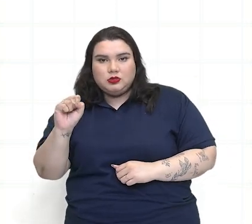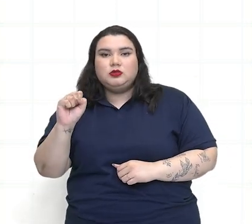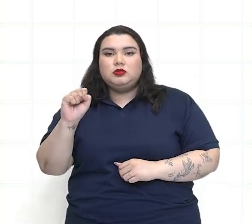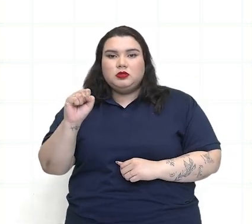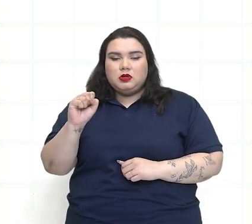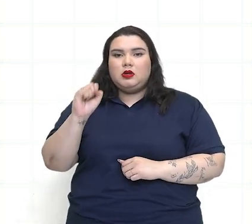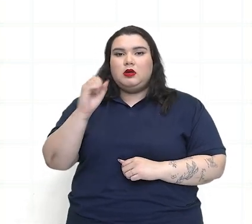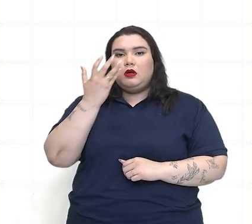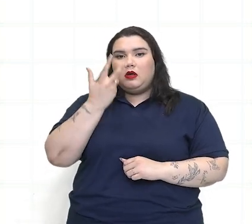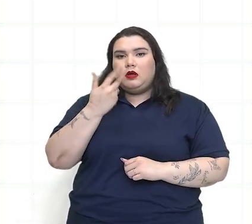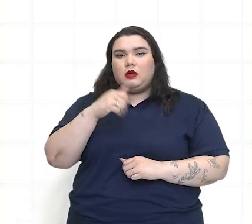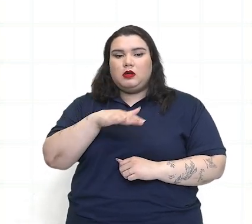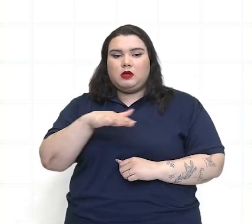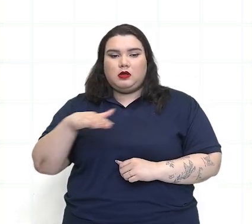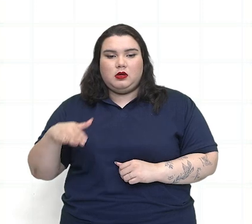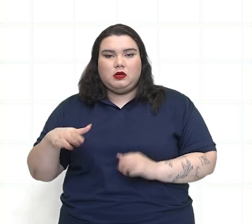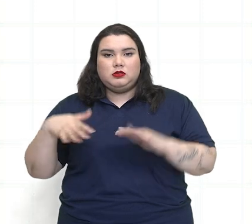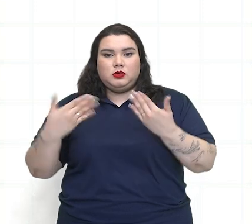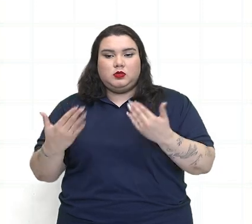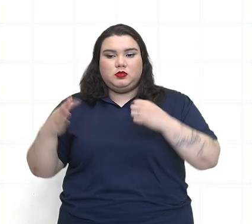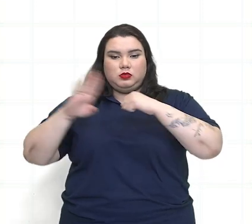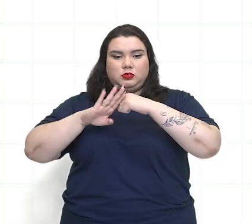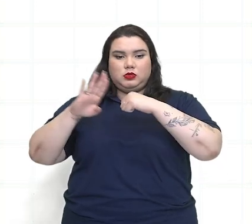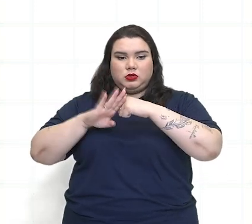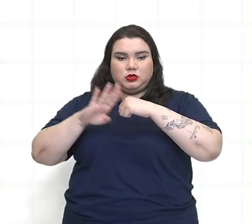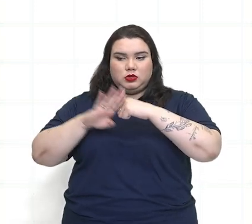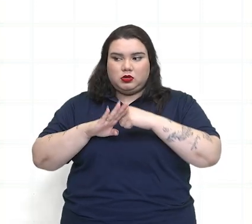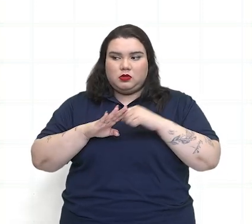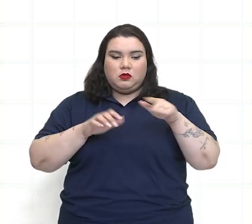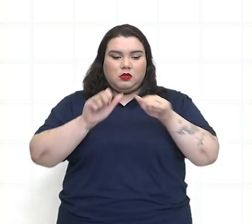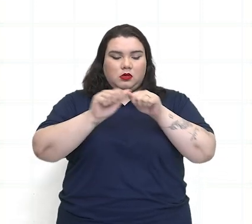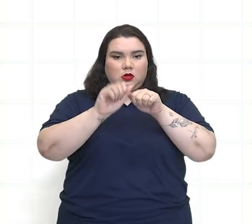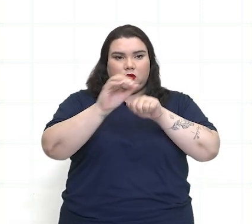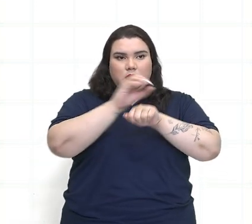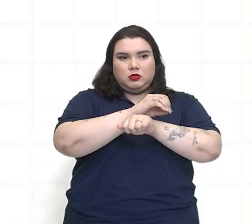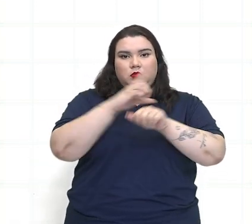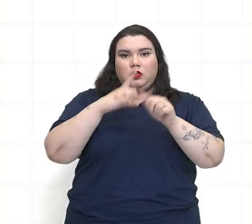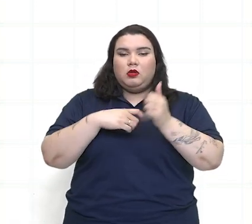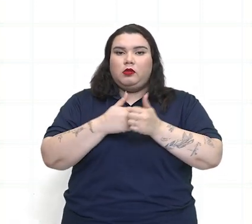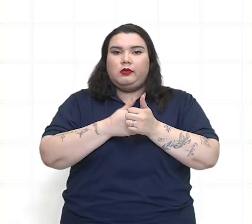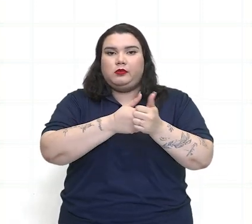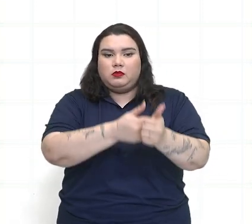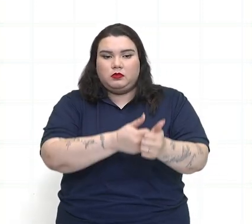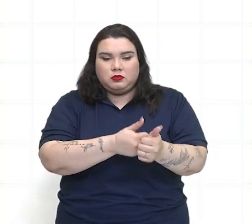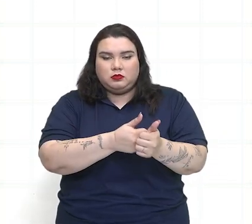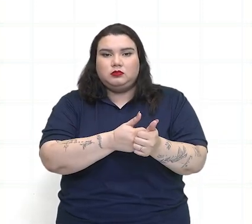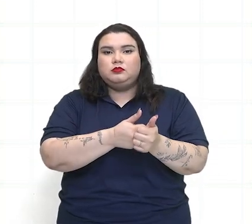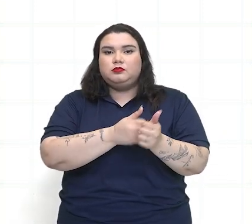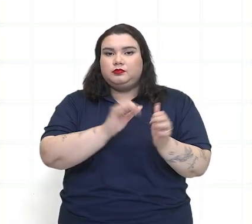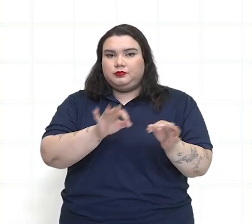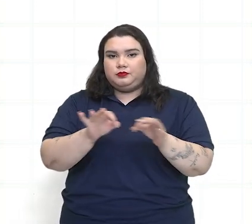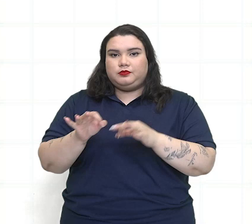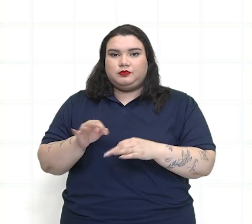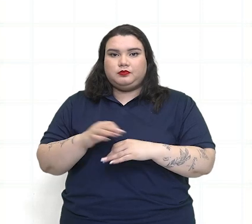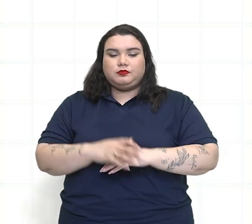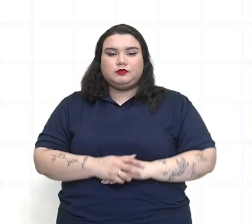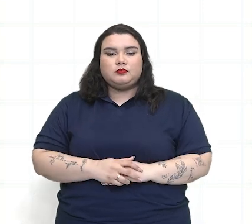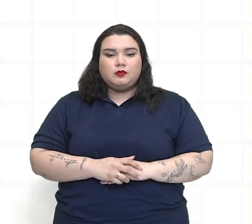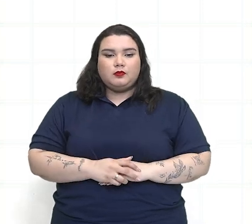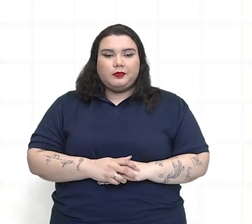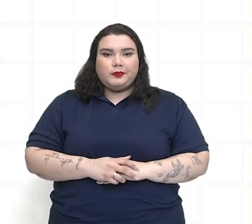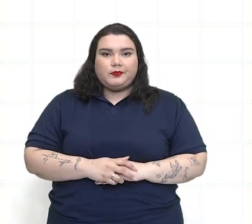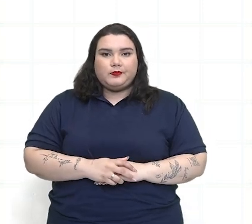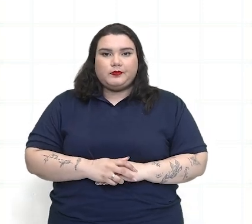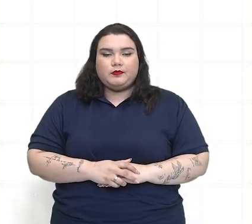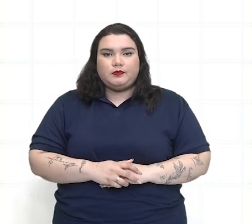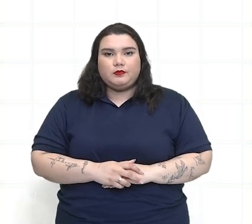aqui que ele acompanha o substantivo para defini-lo ou indefini-lo.